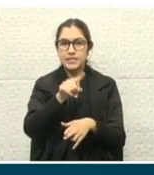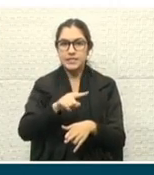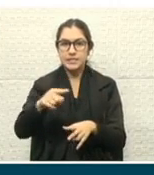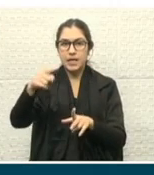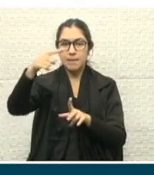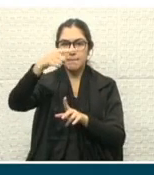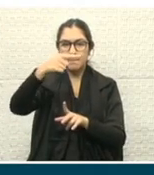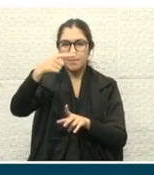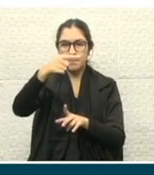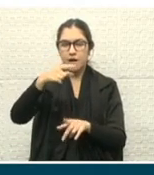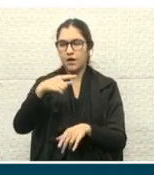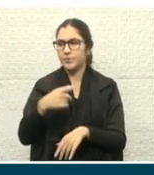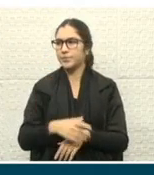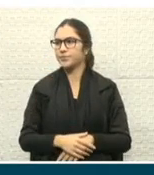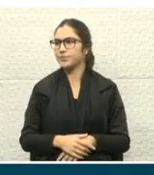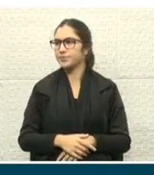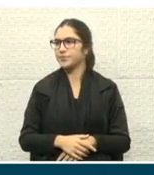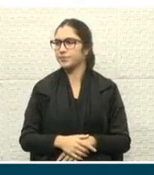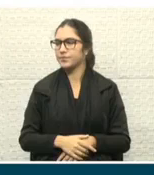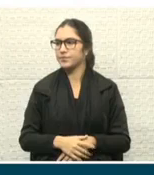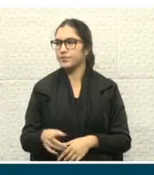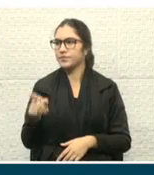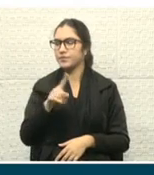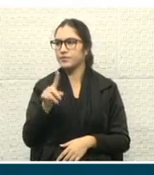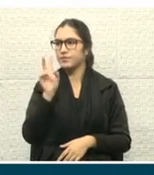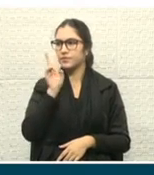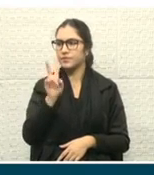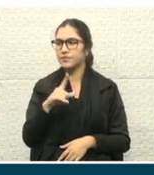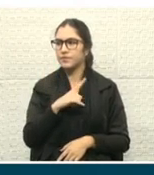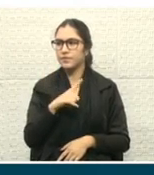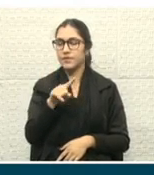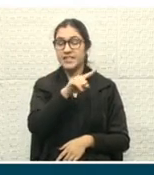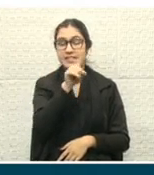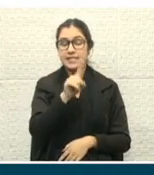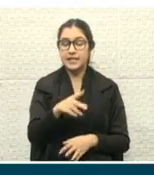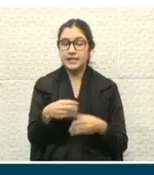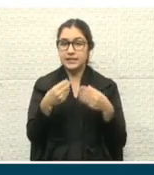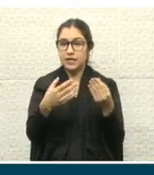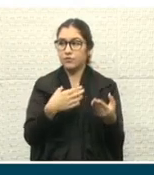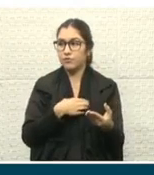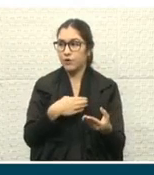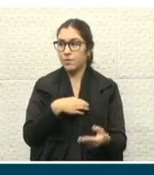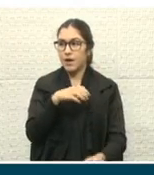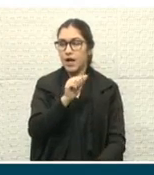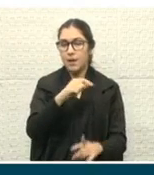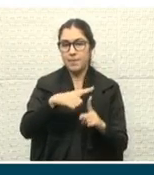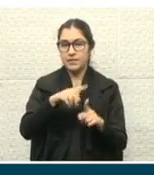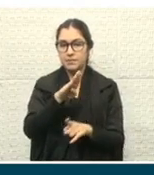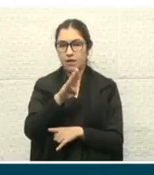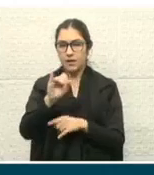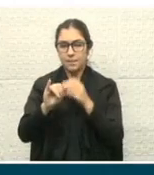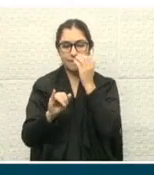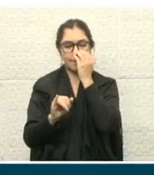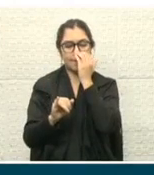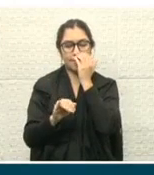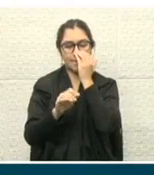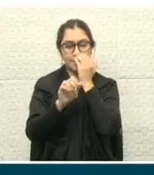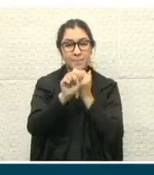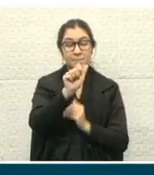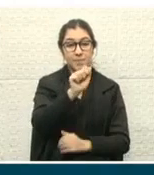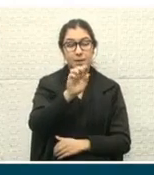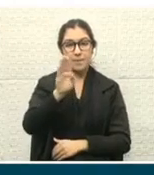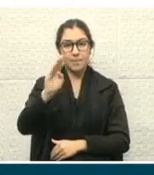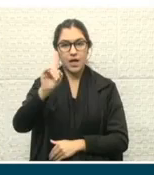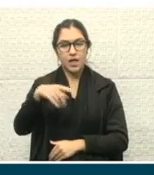igual ao seu conjugado. Vamos admitir que Z é dado nessa forma A mais BI, onde A e B